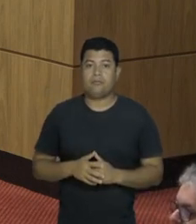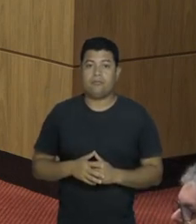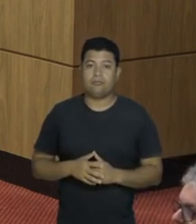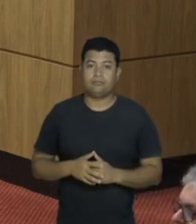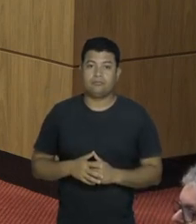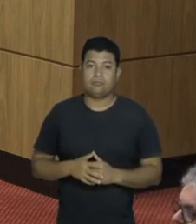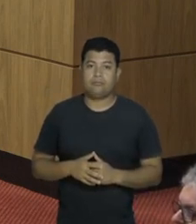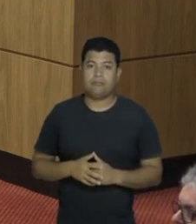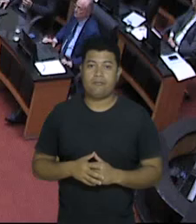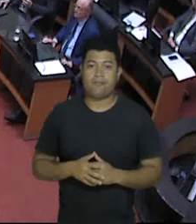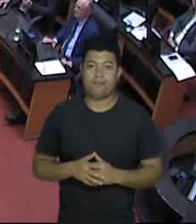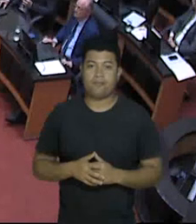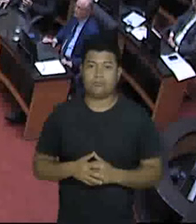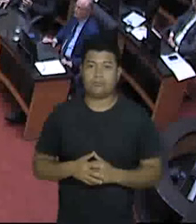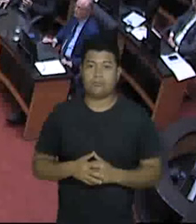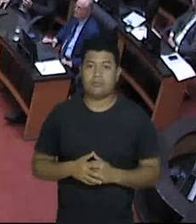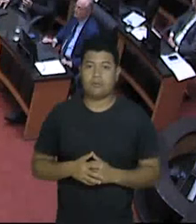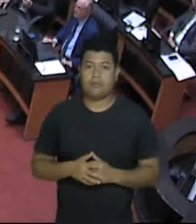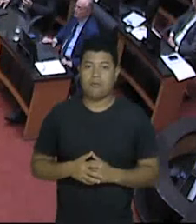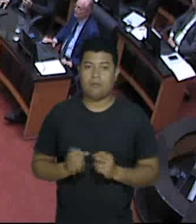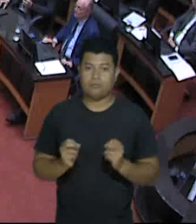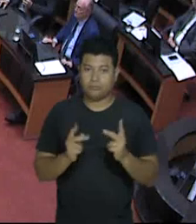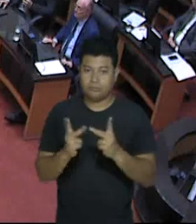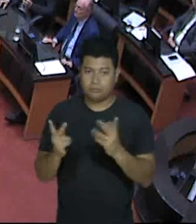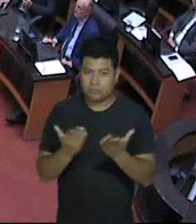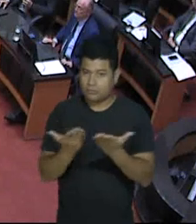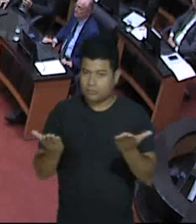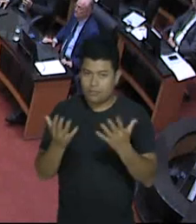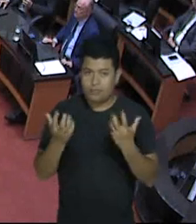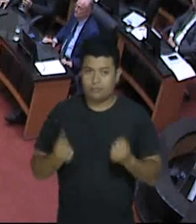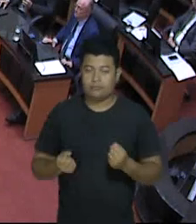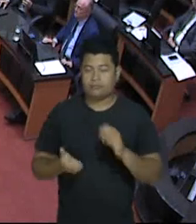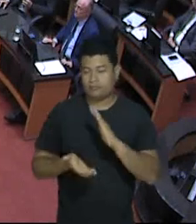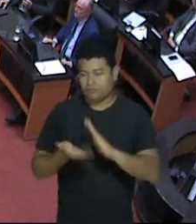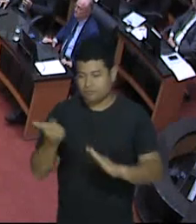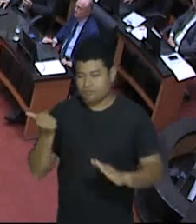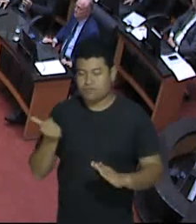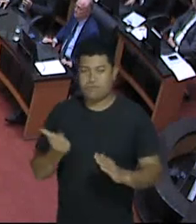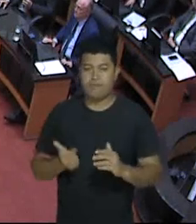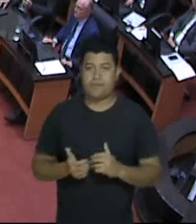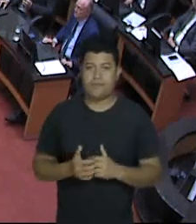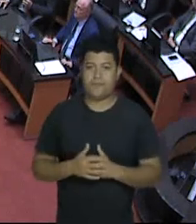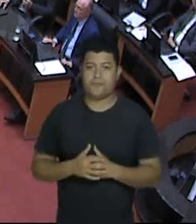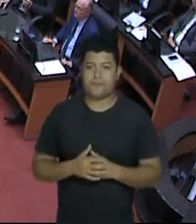governo e do CONFAS. Ok? Retirada de pauta.